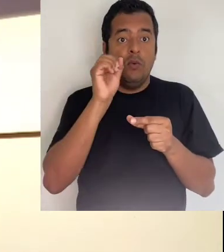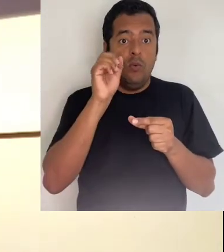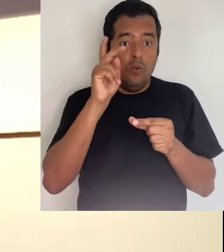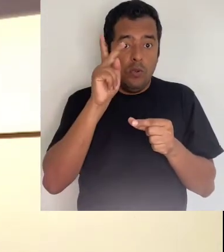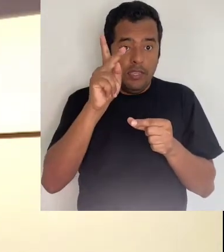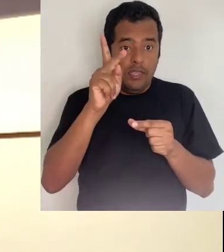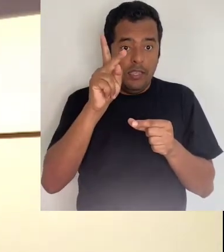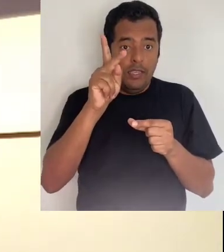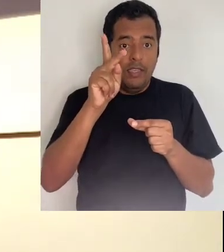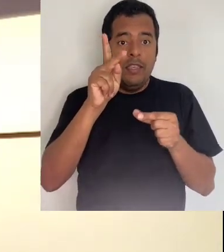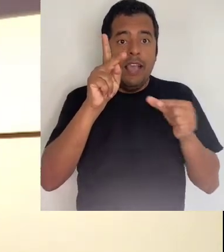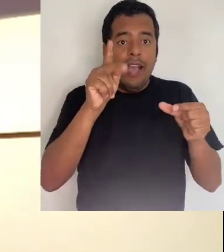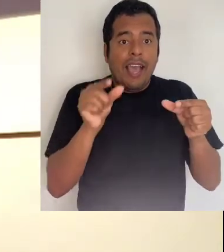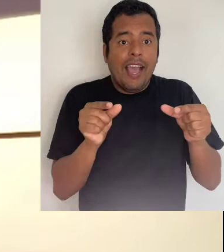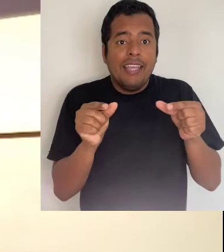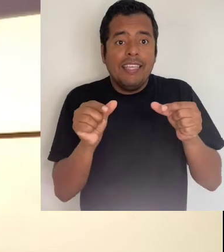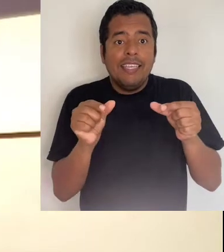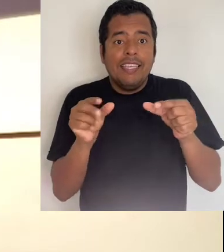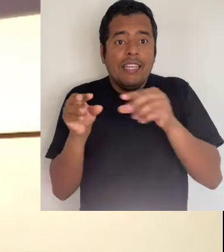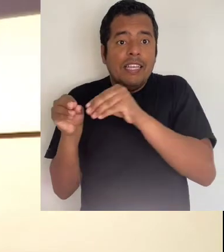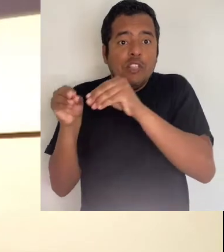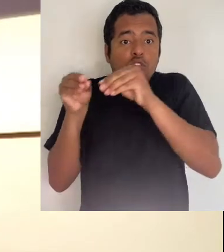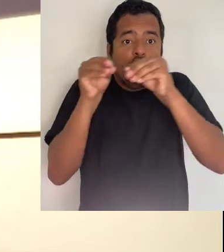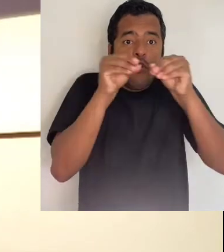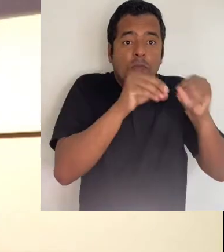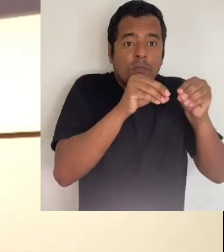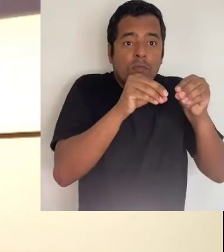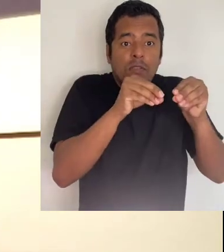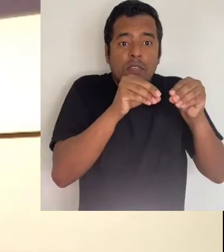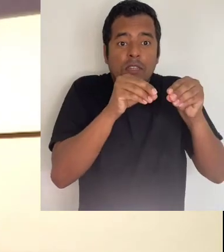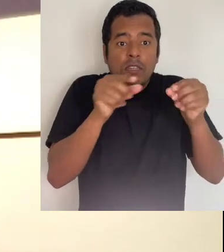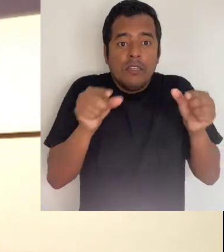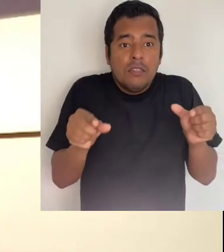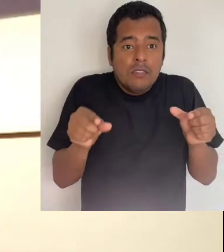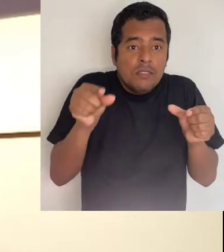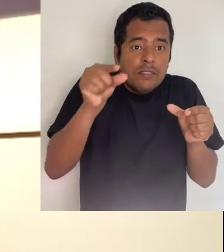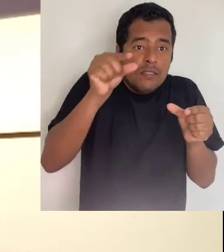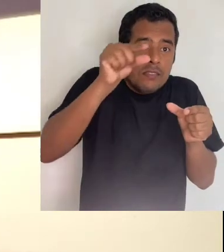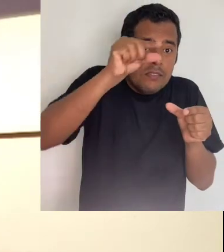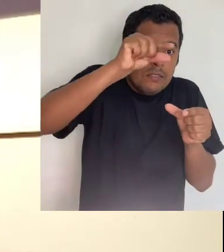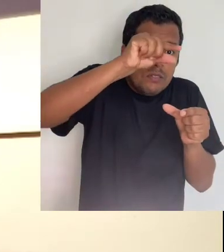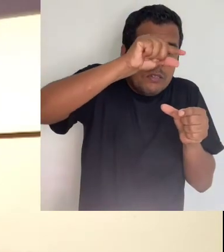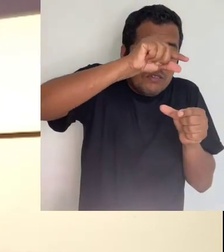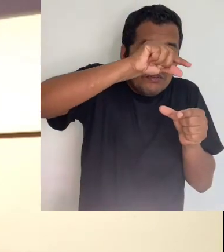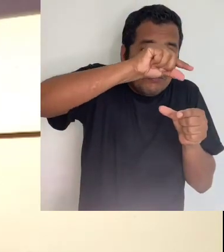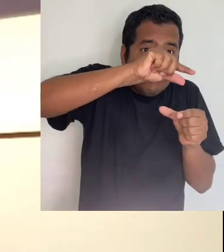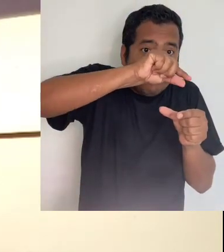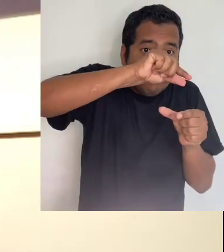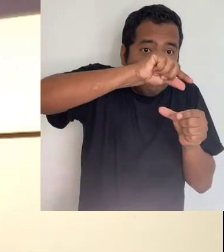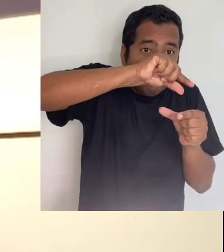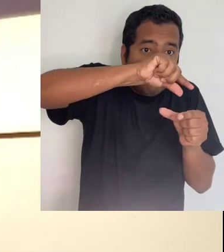Um ml, tá? E aqui, ó, a gente vai colocar